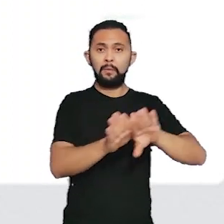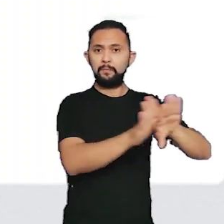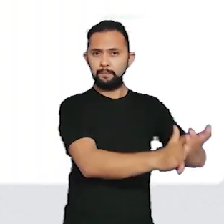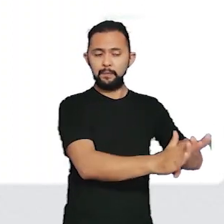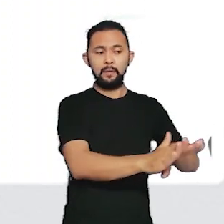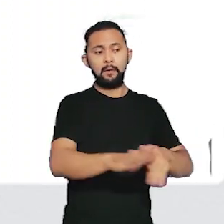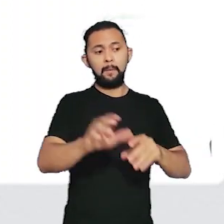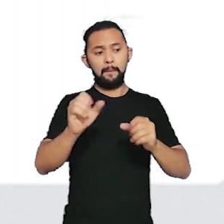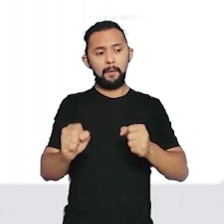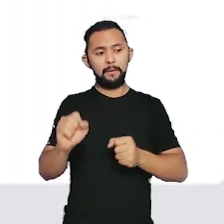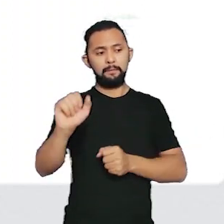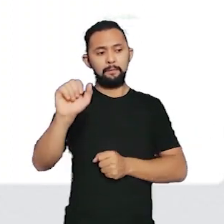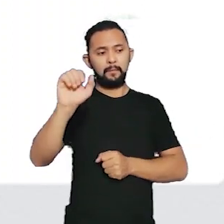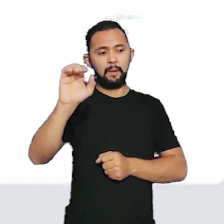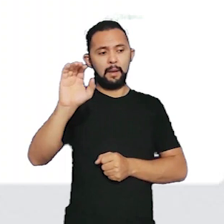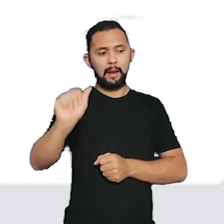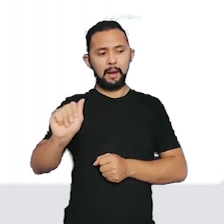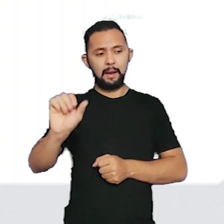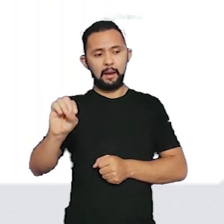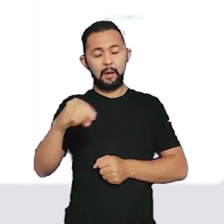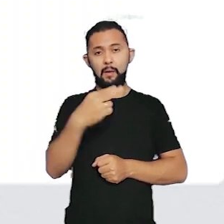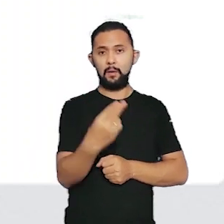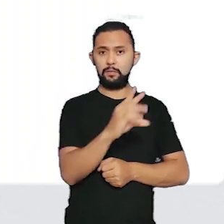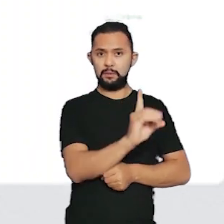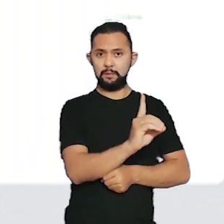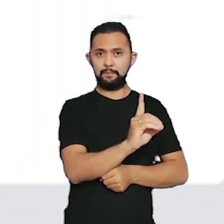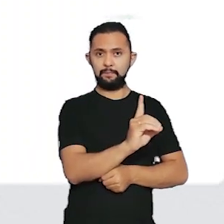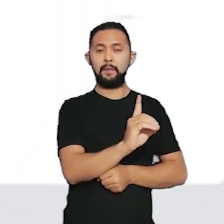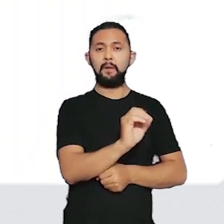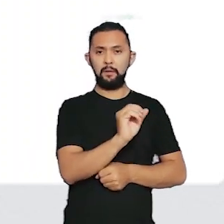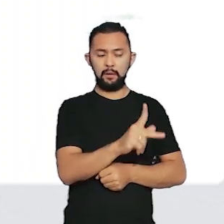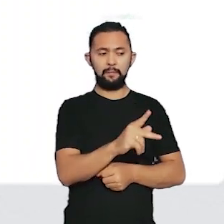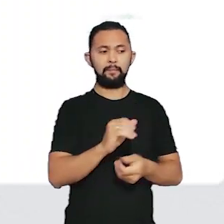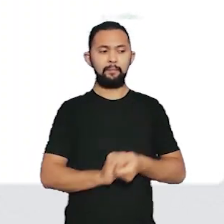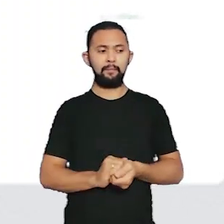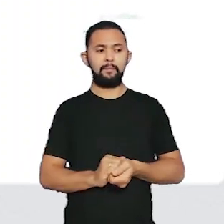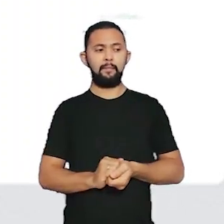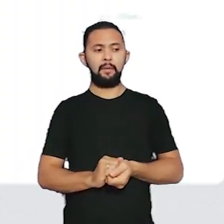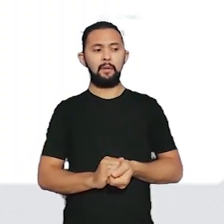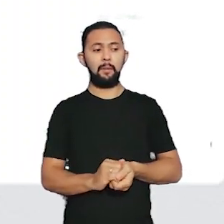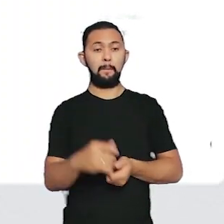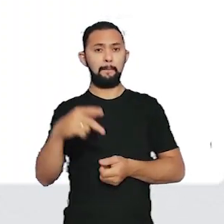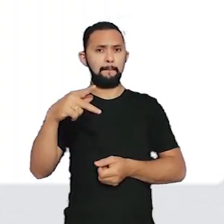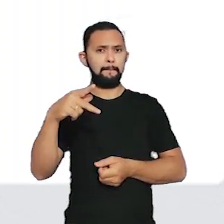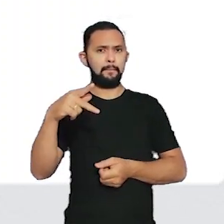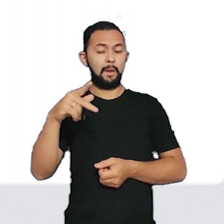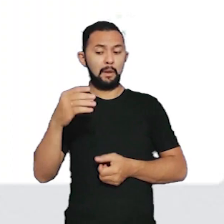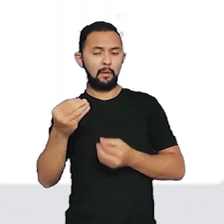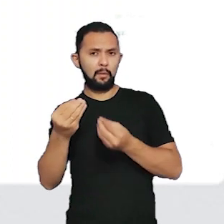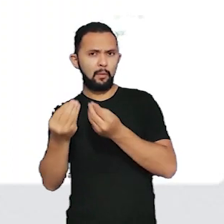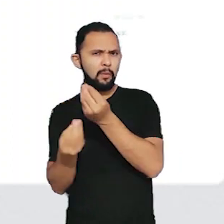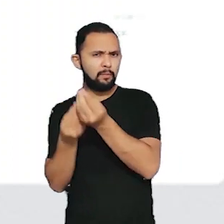de finalidade. Para ver se funcionava como patas funcionam, né? Então, esse para, esse